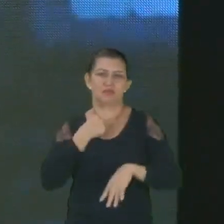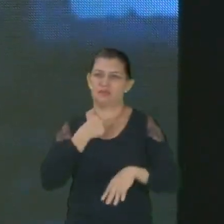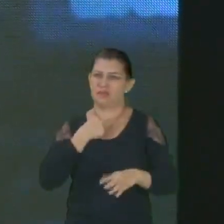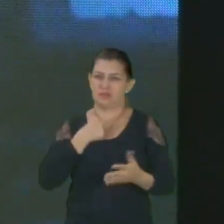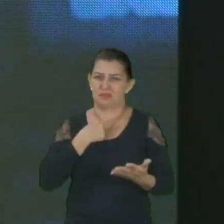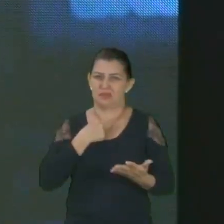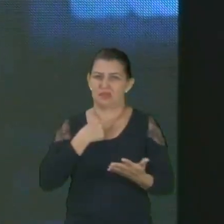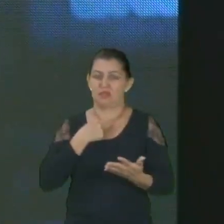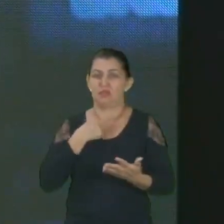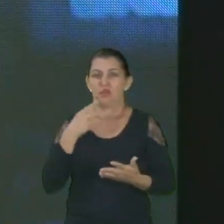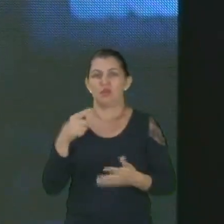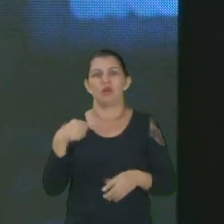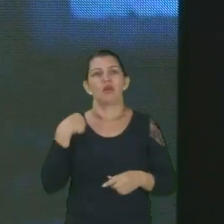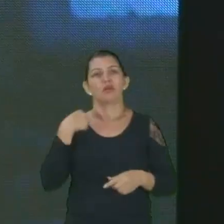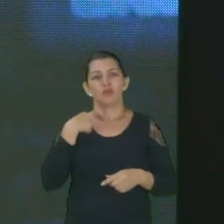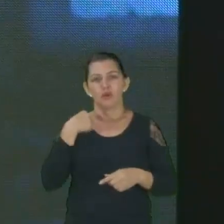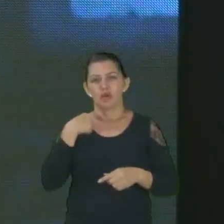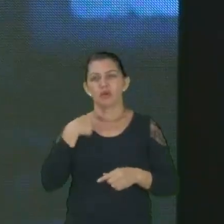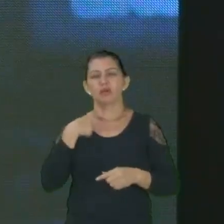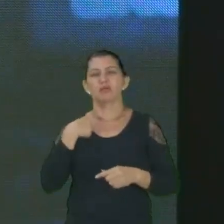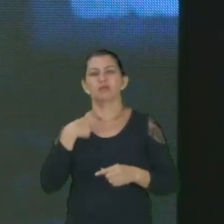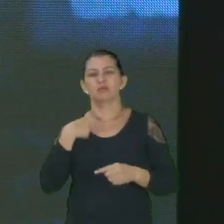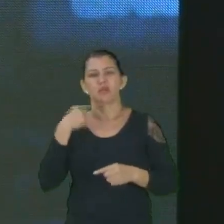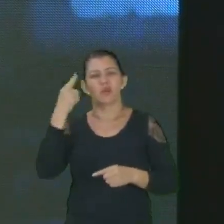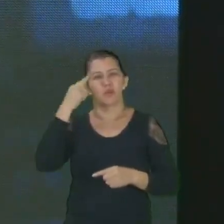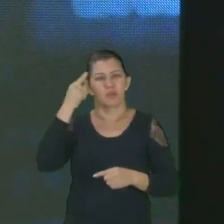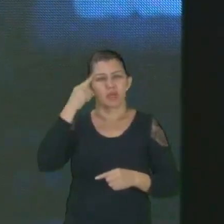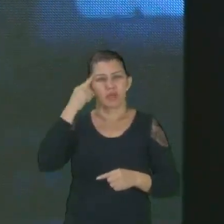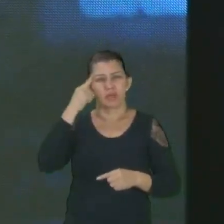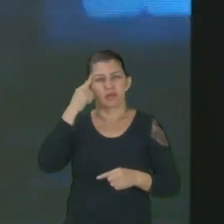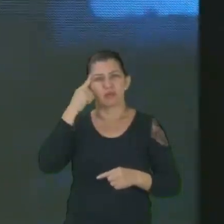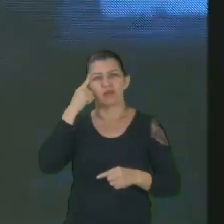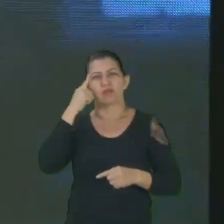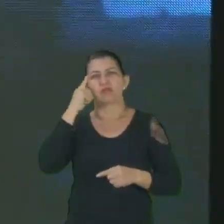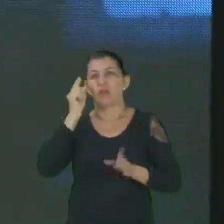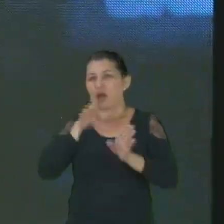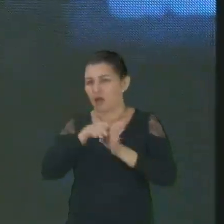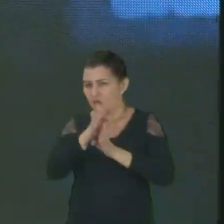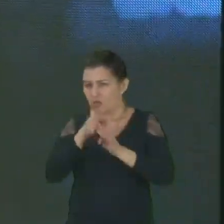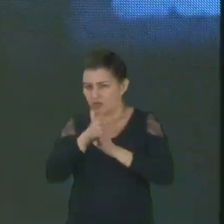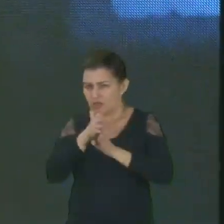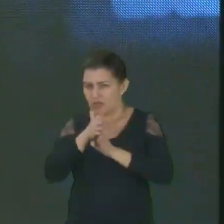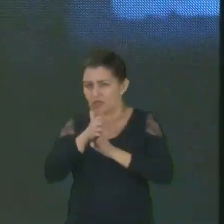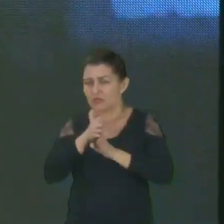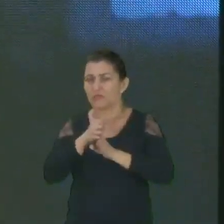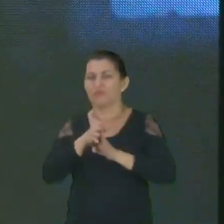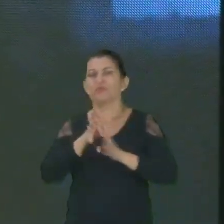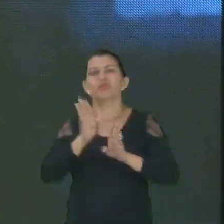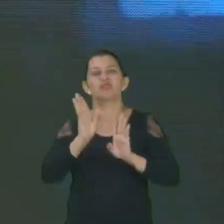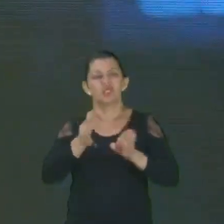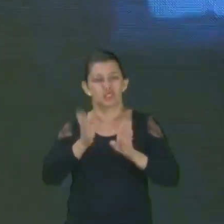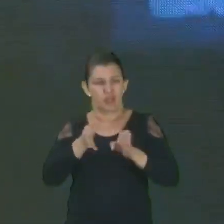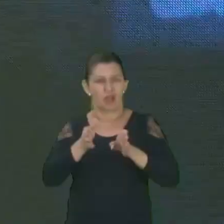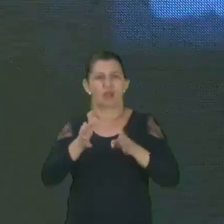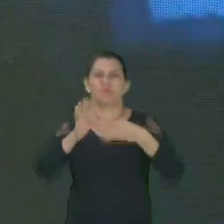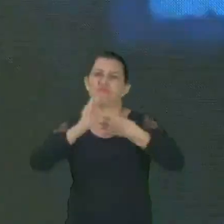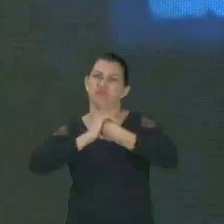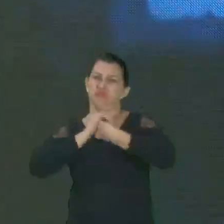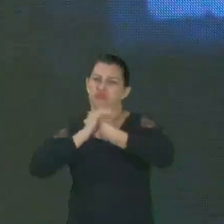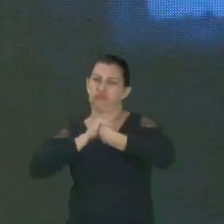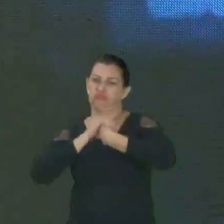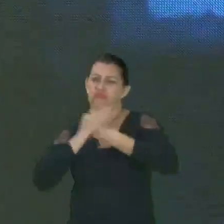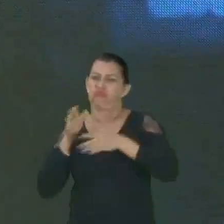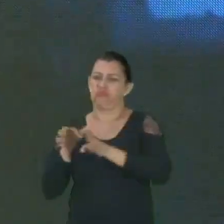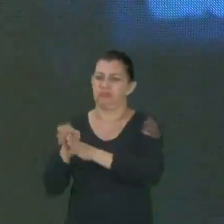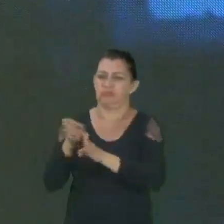grande. Quando eu falo nós, eu estou me incluindo e estou incluindo todo mundo. A gente, quando vai falar com uma pessoa, a gente começa a classificar a